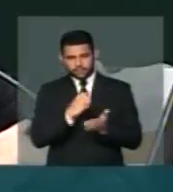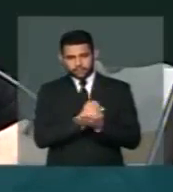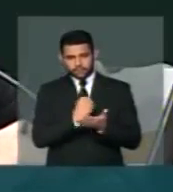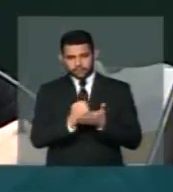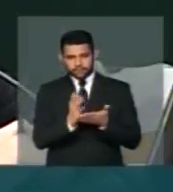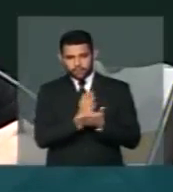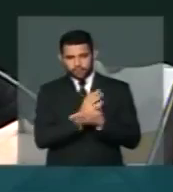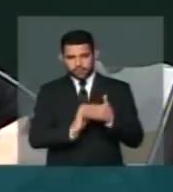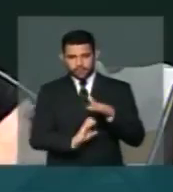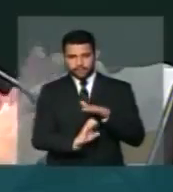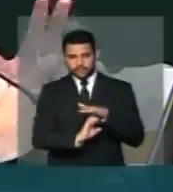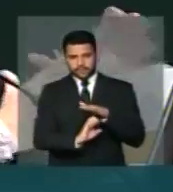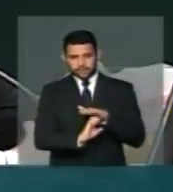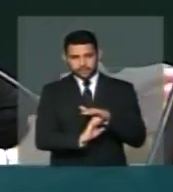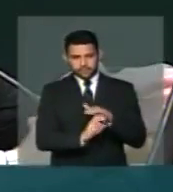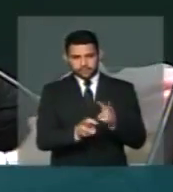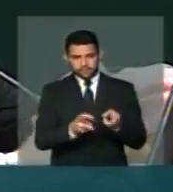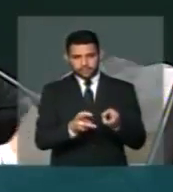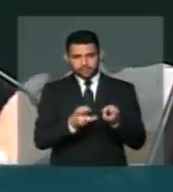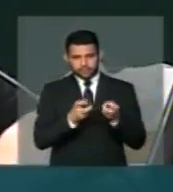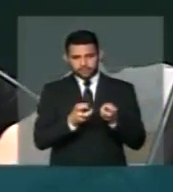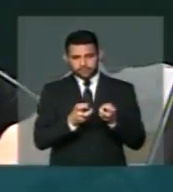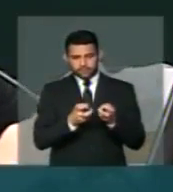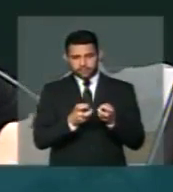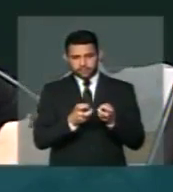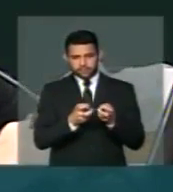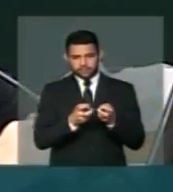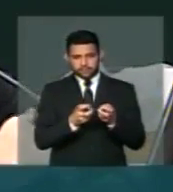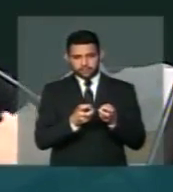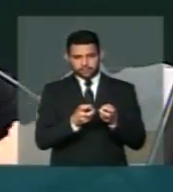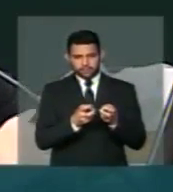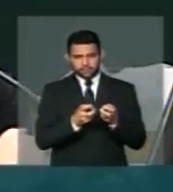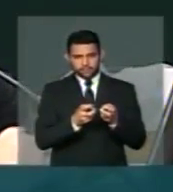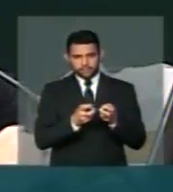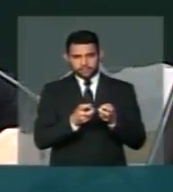alguma empresa identificada, né, obviamente,